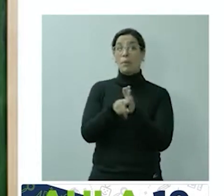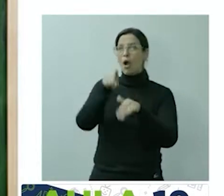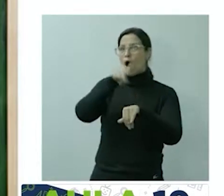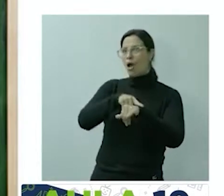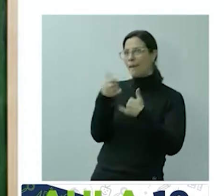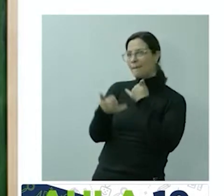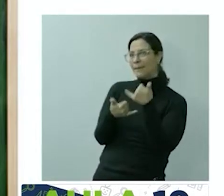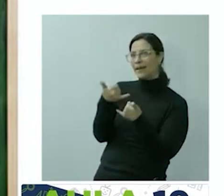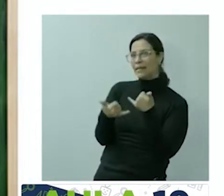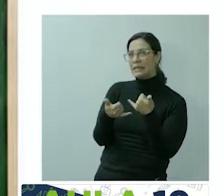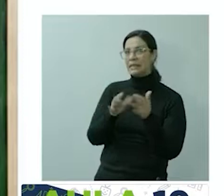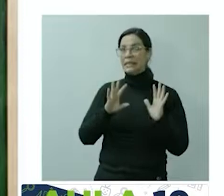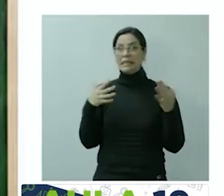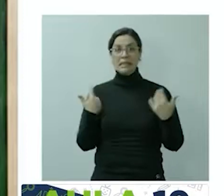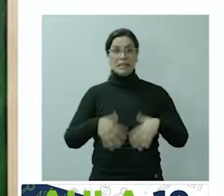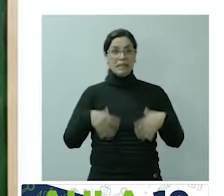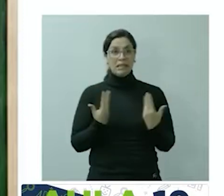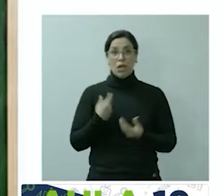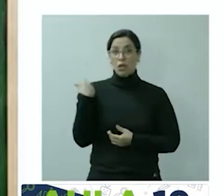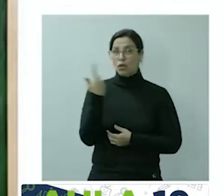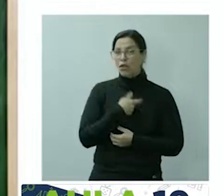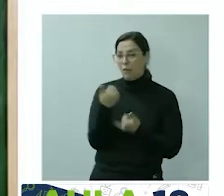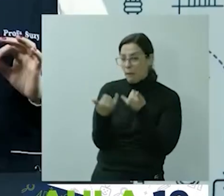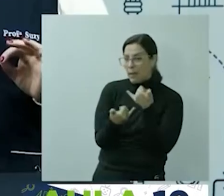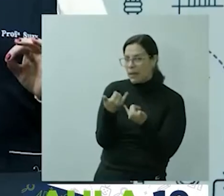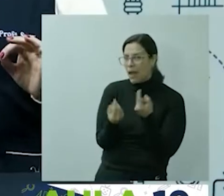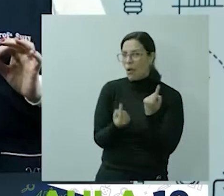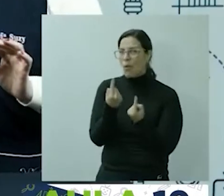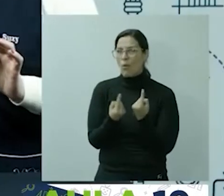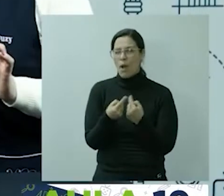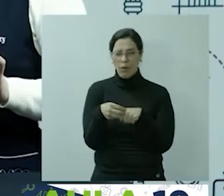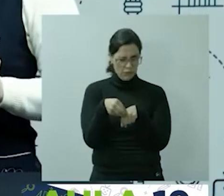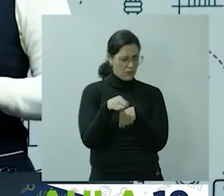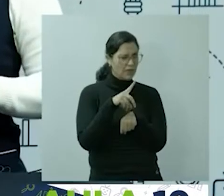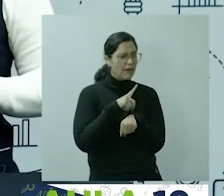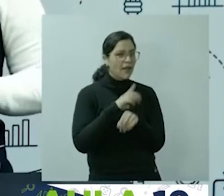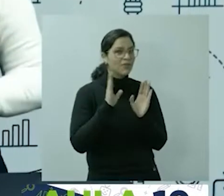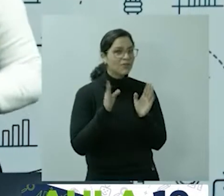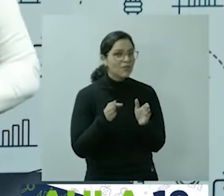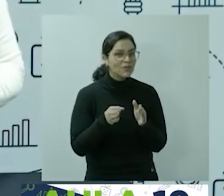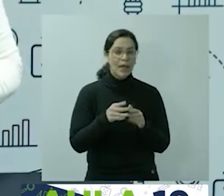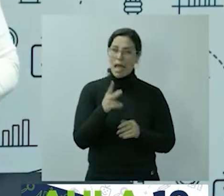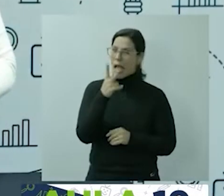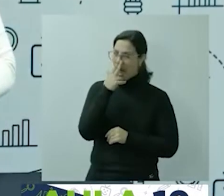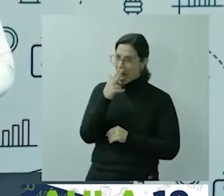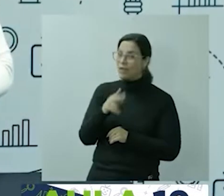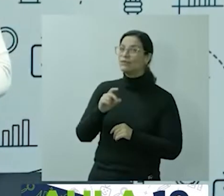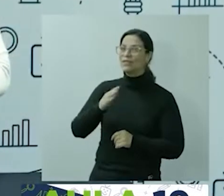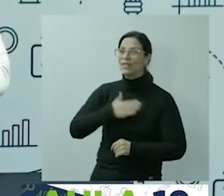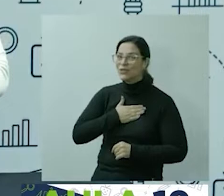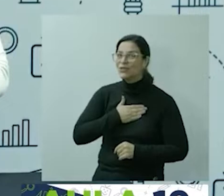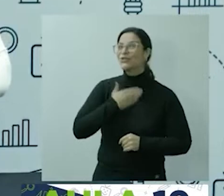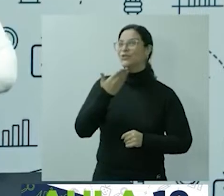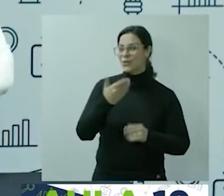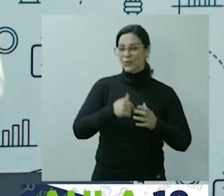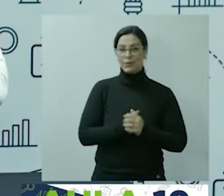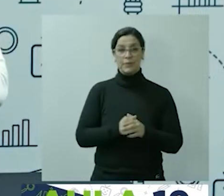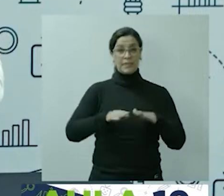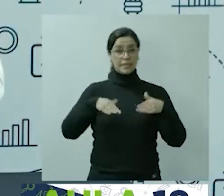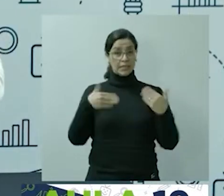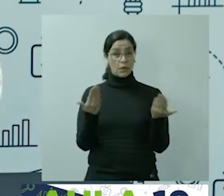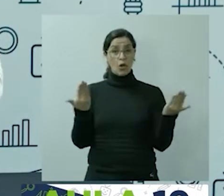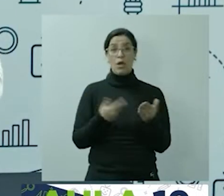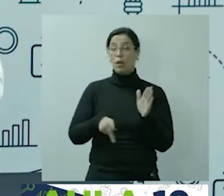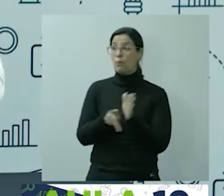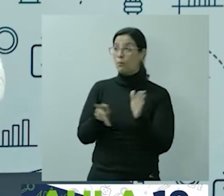do jogo. Que será que a gente já consegue ter uma pista? Acho que vai ser surpresa. Então,